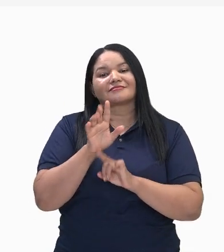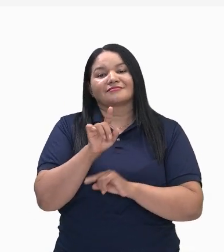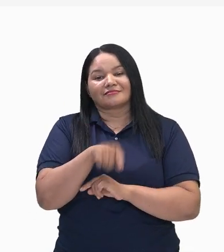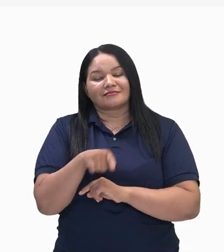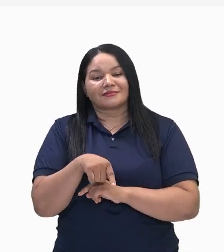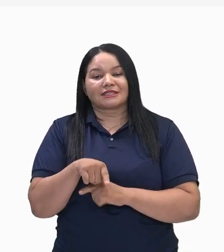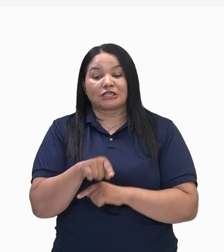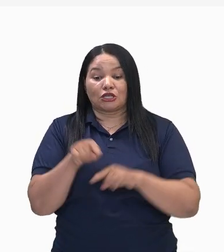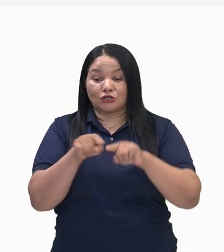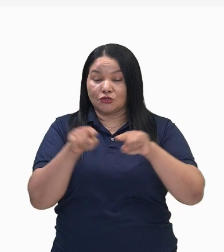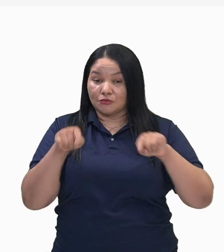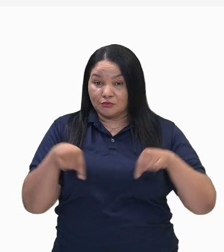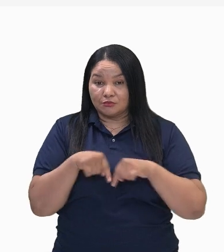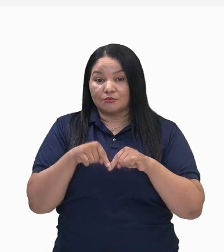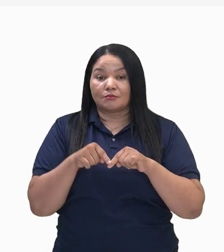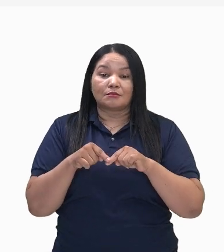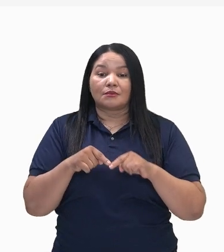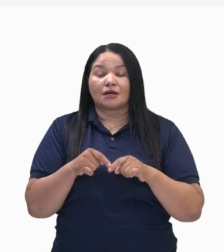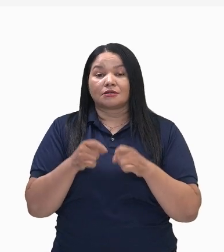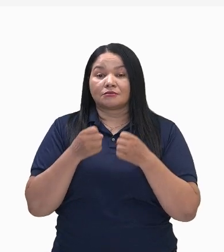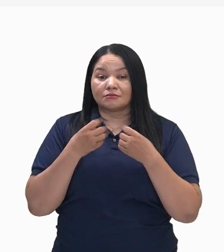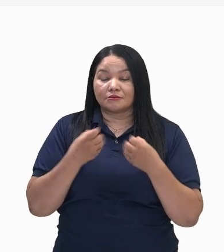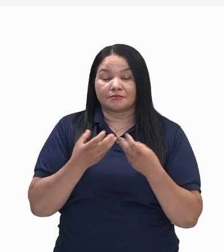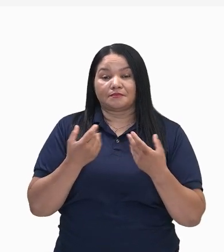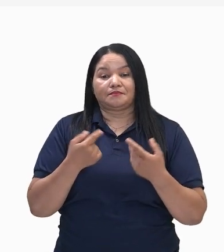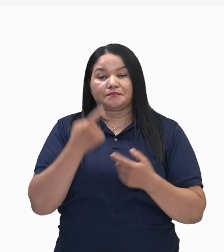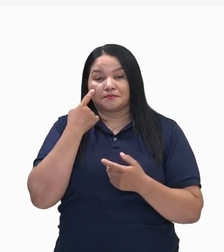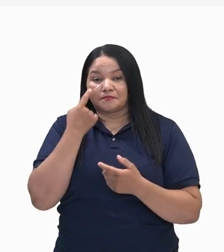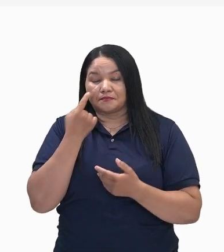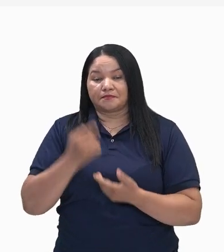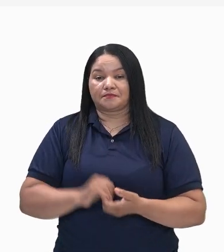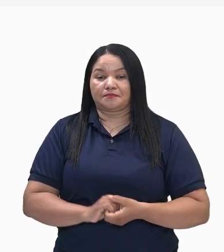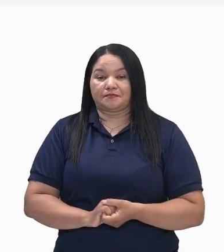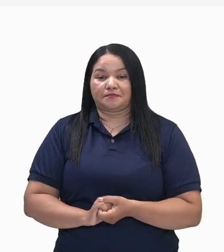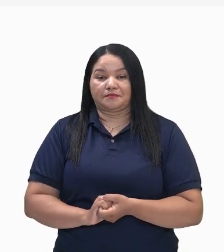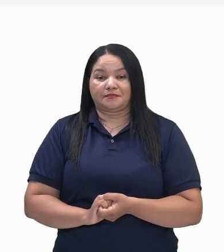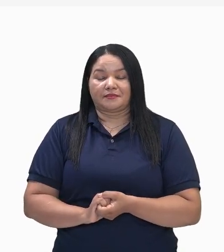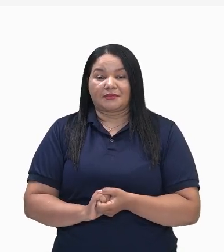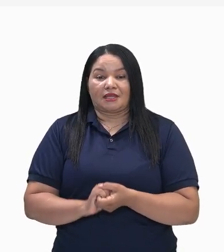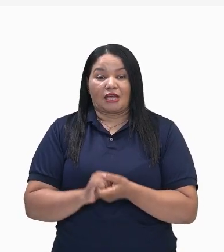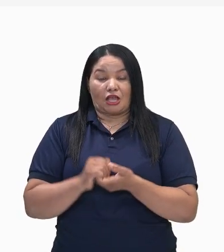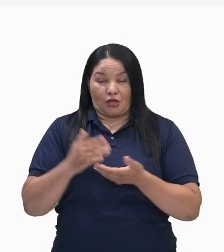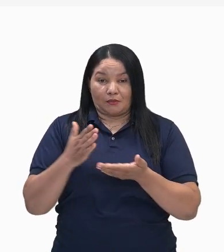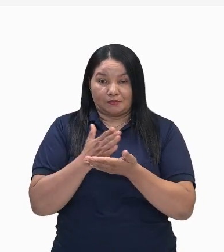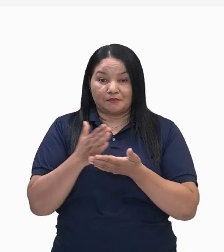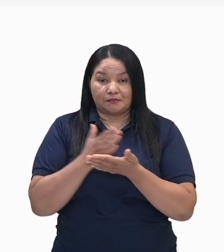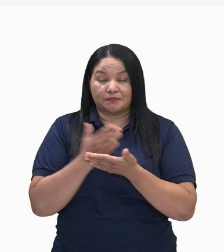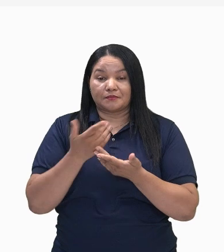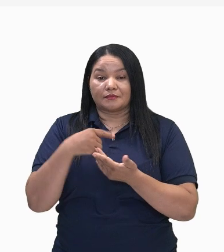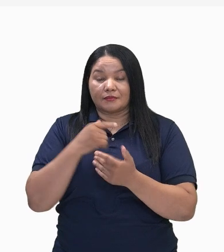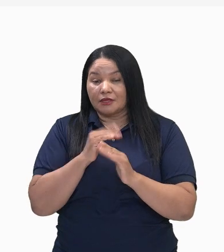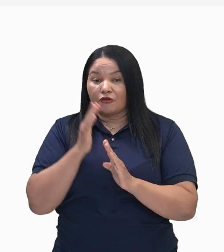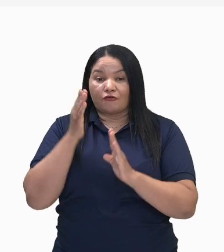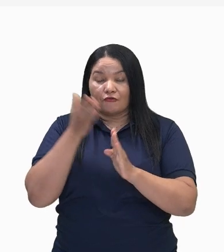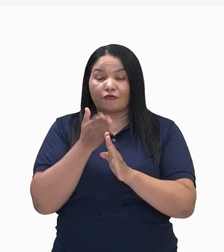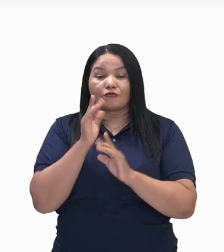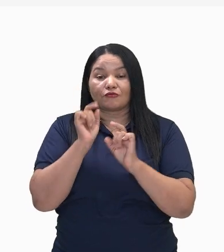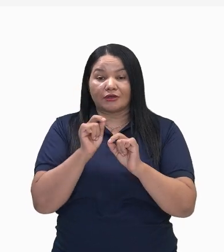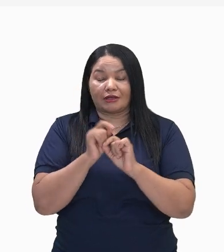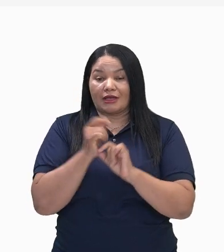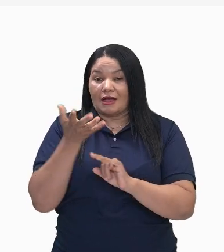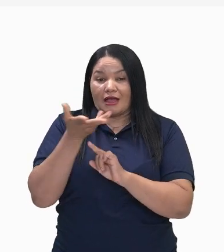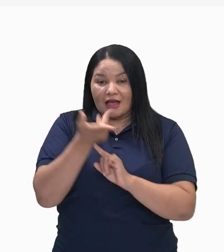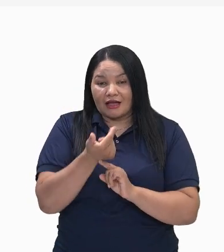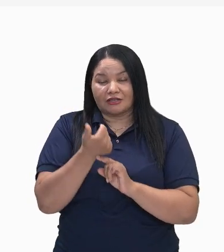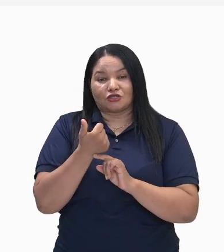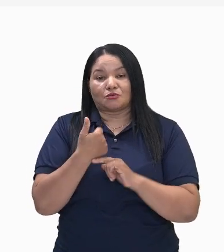esses espaços convencionais e não convencionais, vamos ver? São aqueles tradicionalmente destinados às artes cênicas,